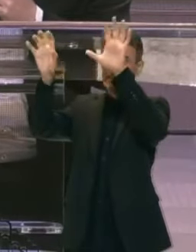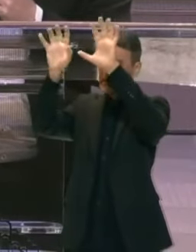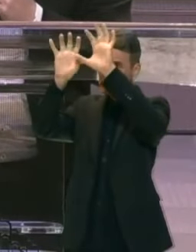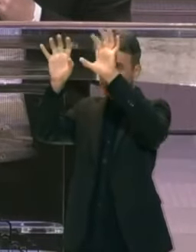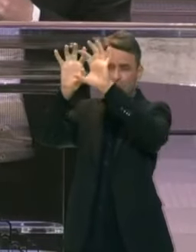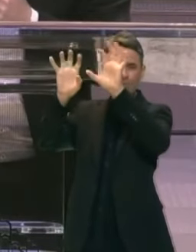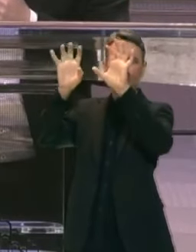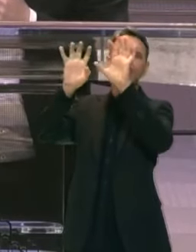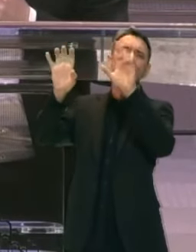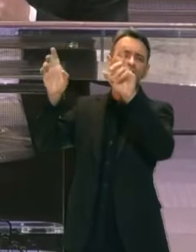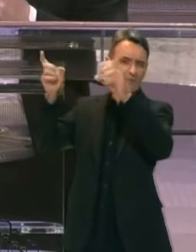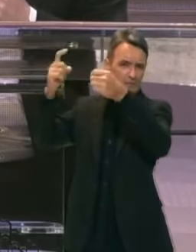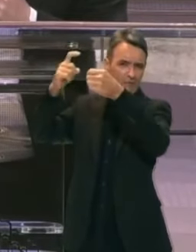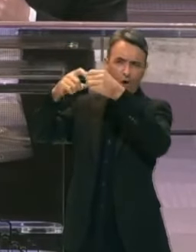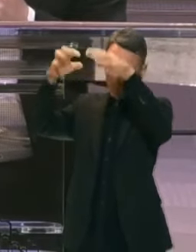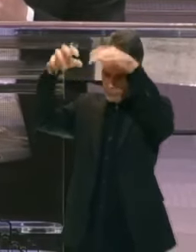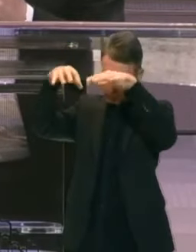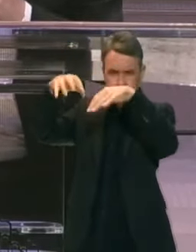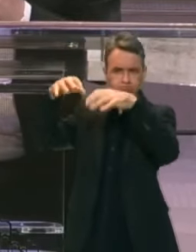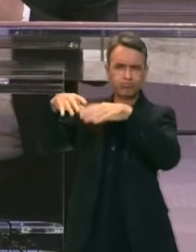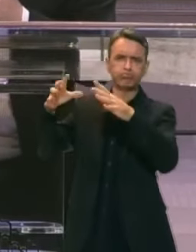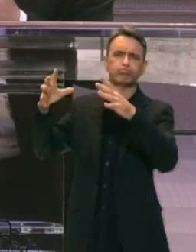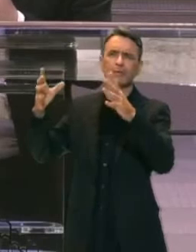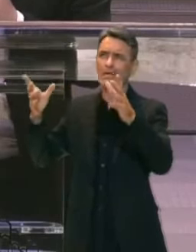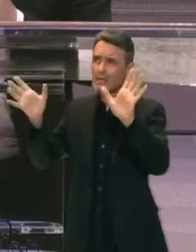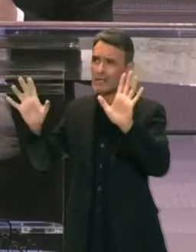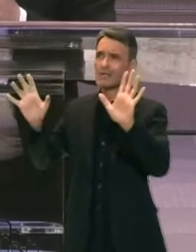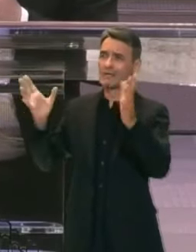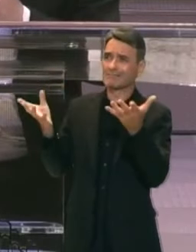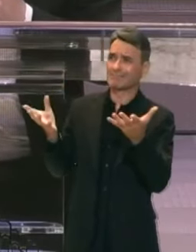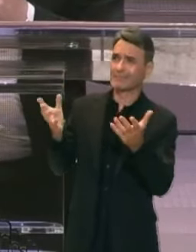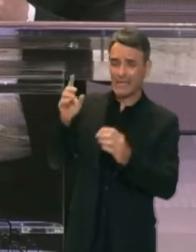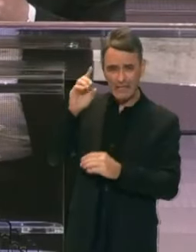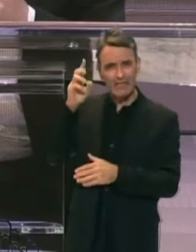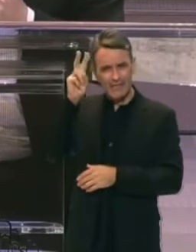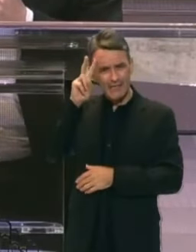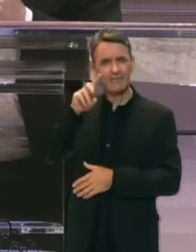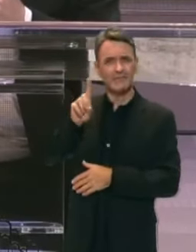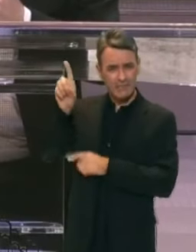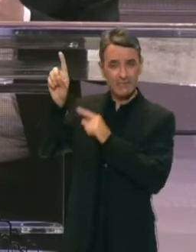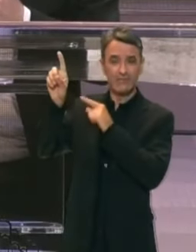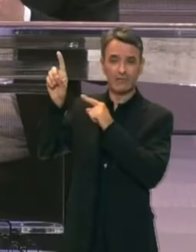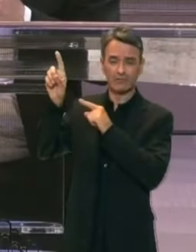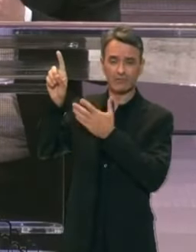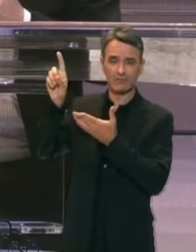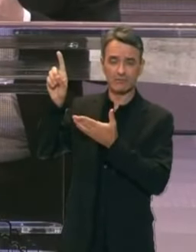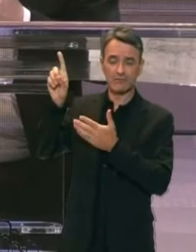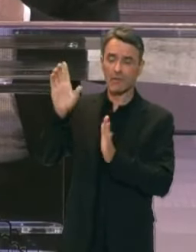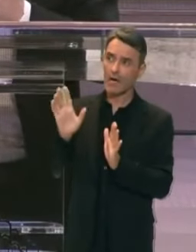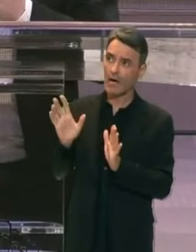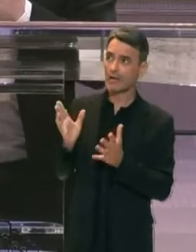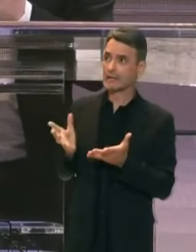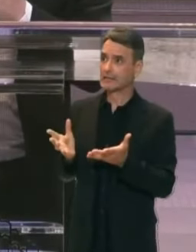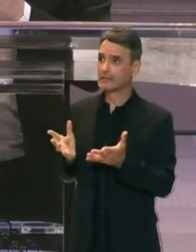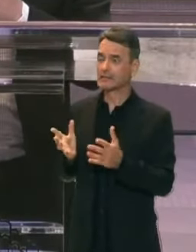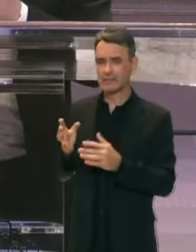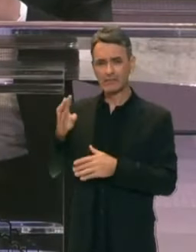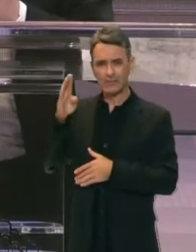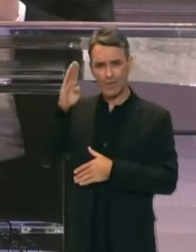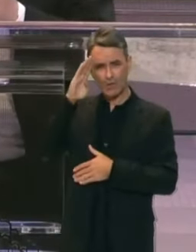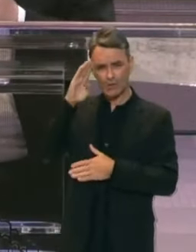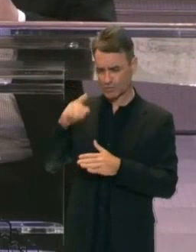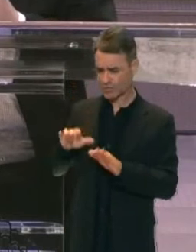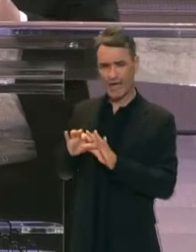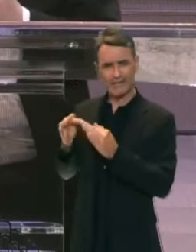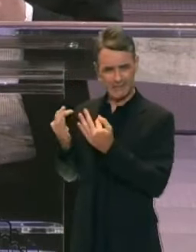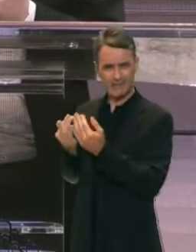chuva. Lembre-se dele antes do dia em que tremerem os guardas da casa,